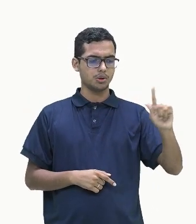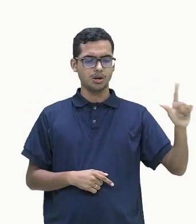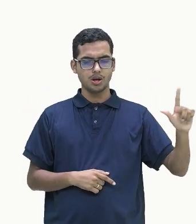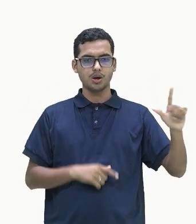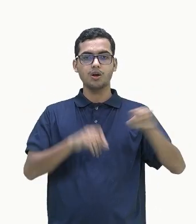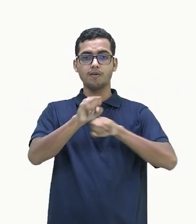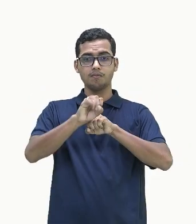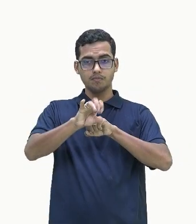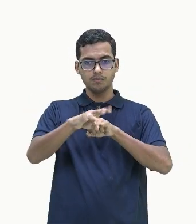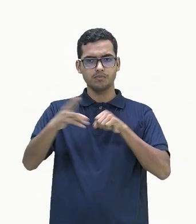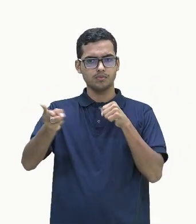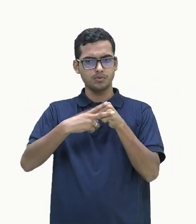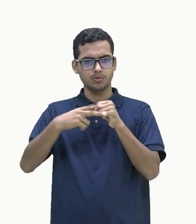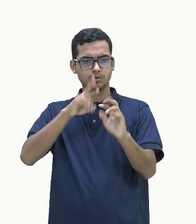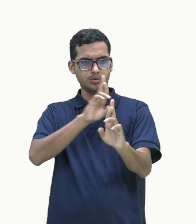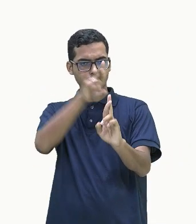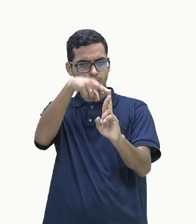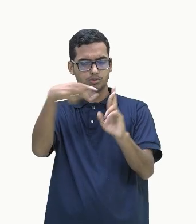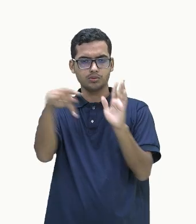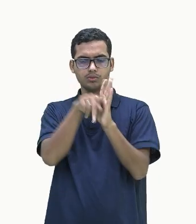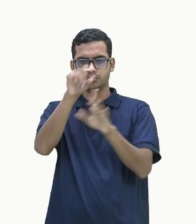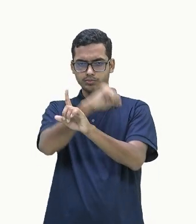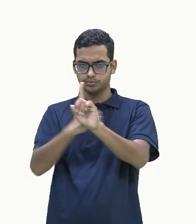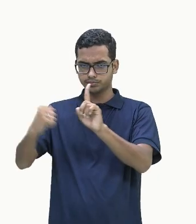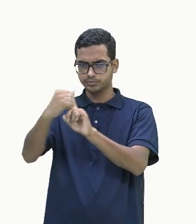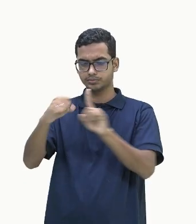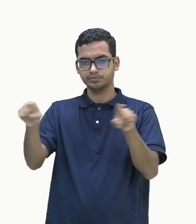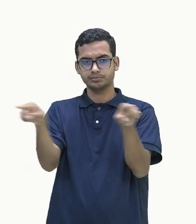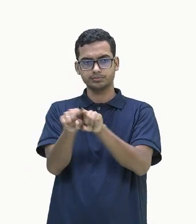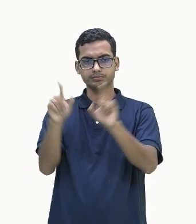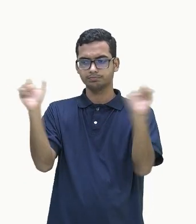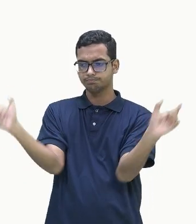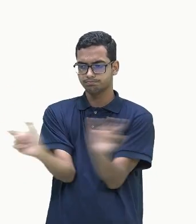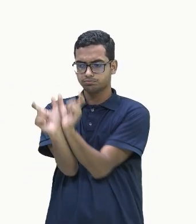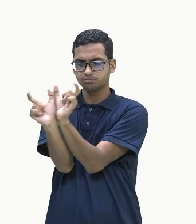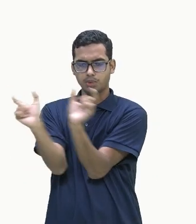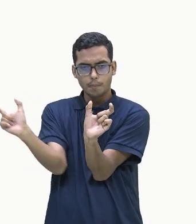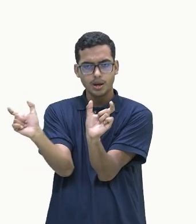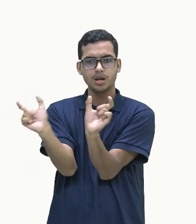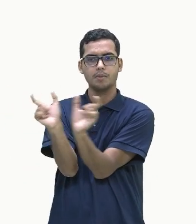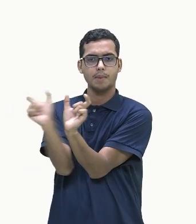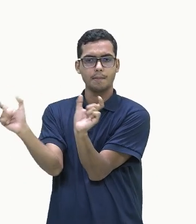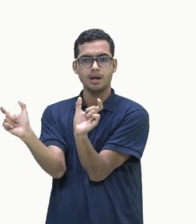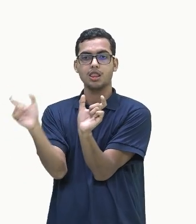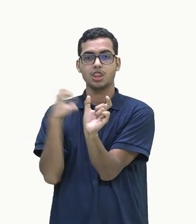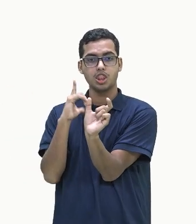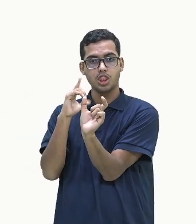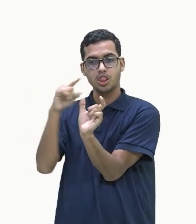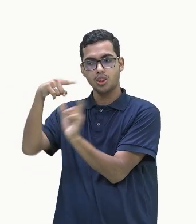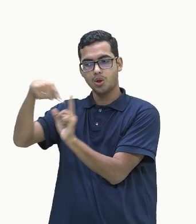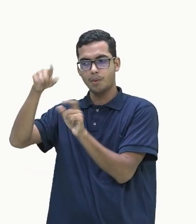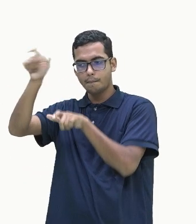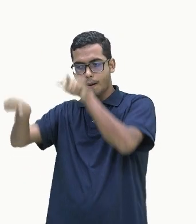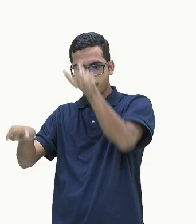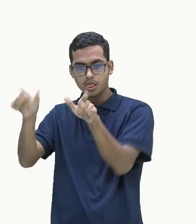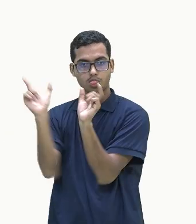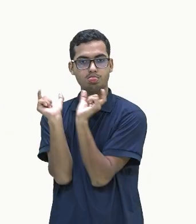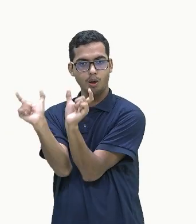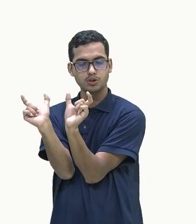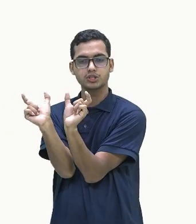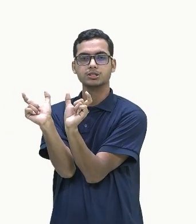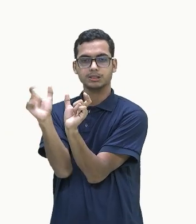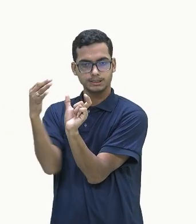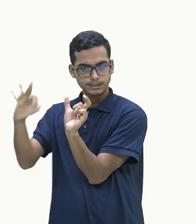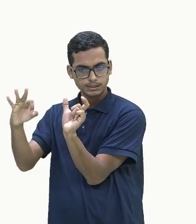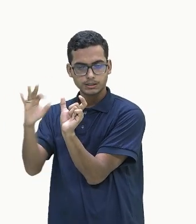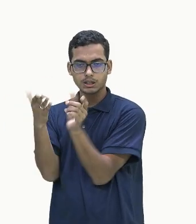também está se referindo à sociedade. Então, nota que aqui eu tenho dois núcleos de significação, Estado e sociedade.